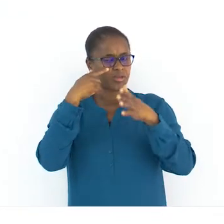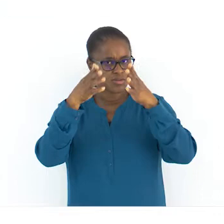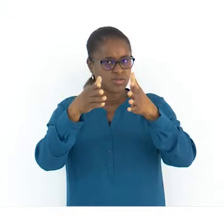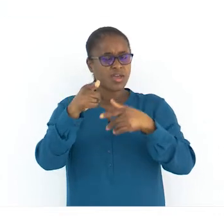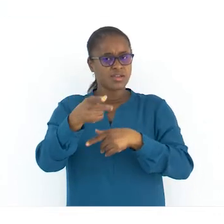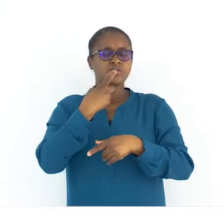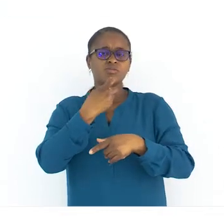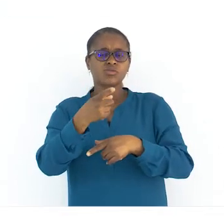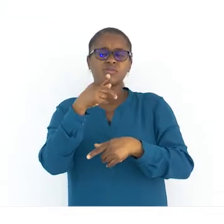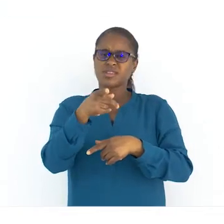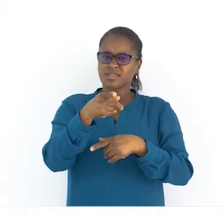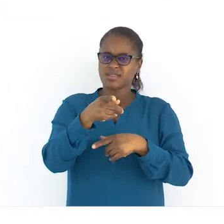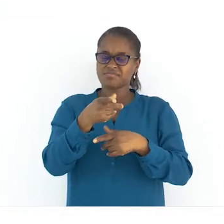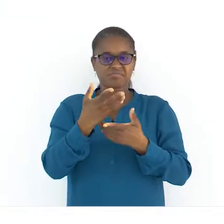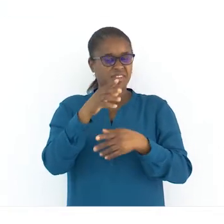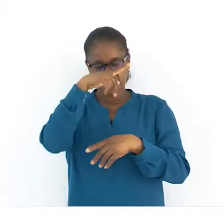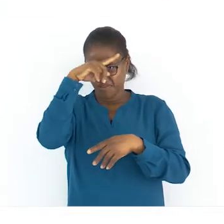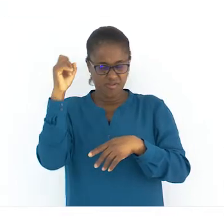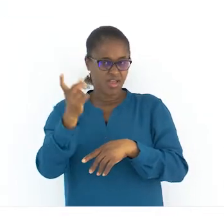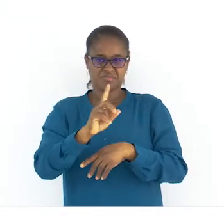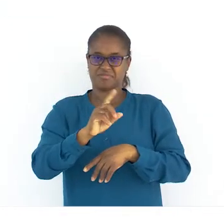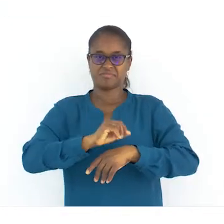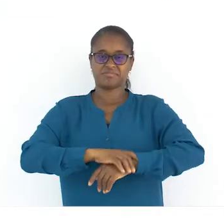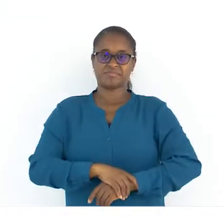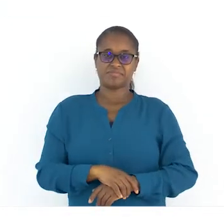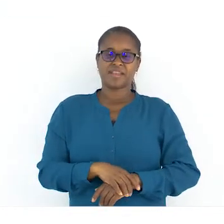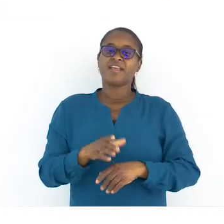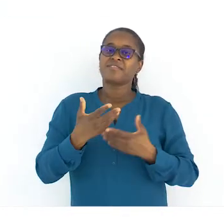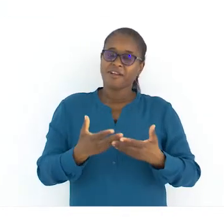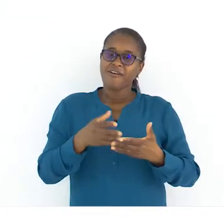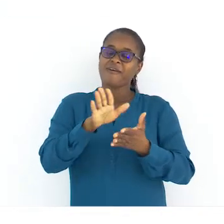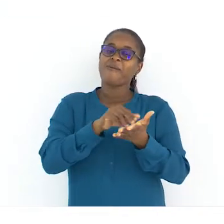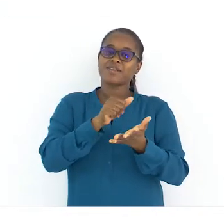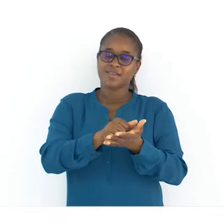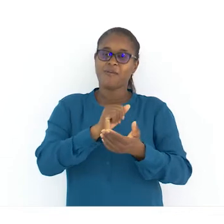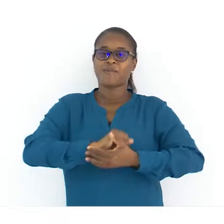essas perguntas para ti não traz dificuldade. Vamos então à correção.